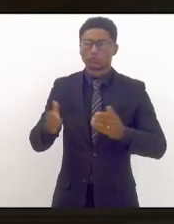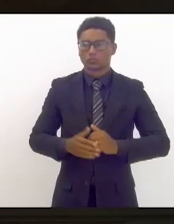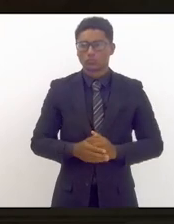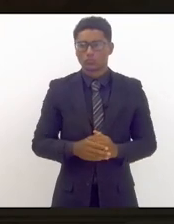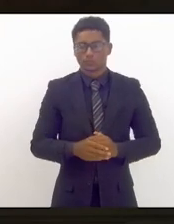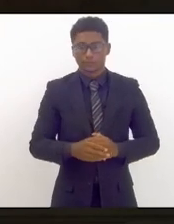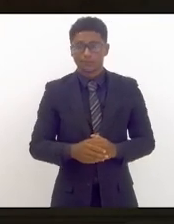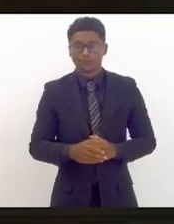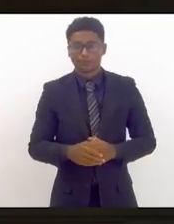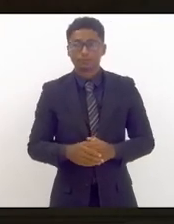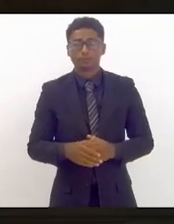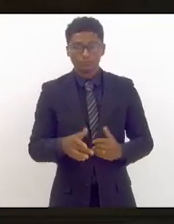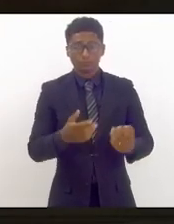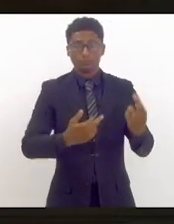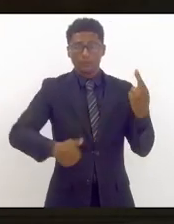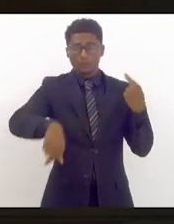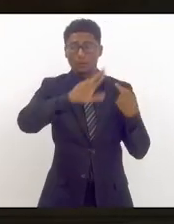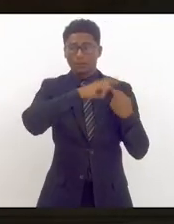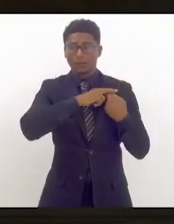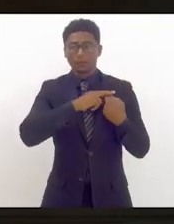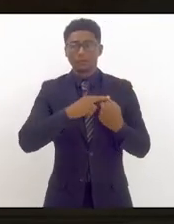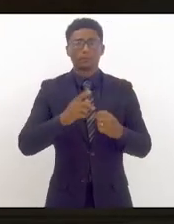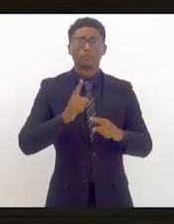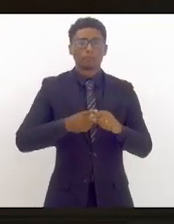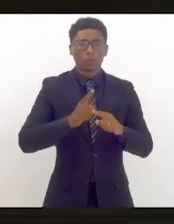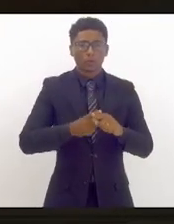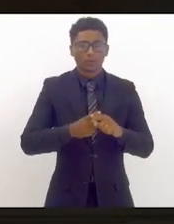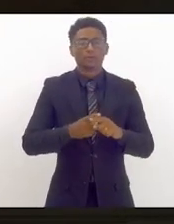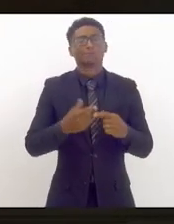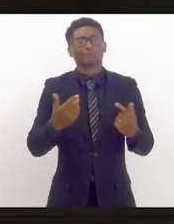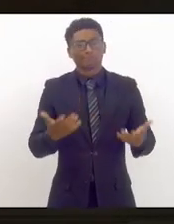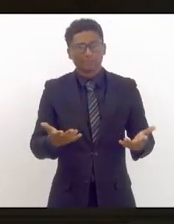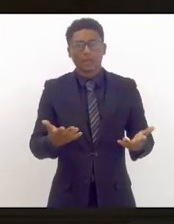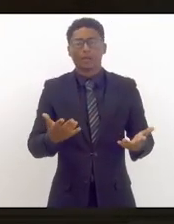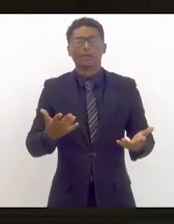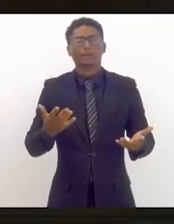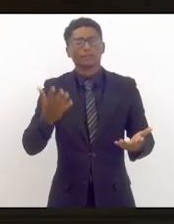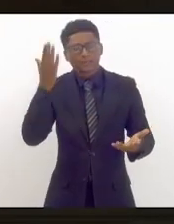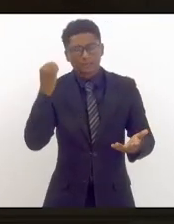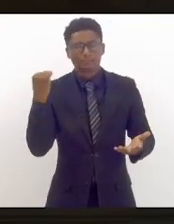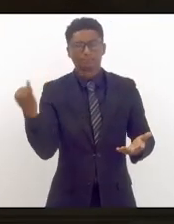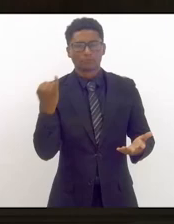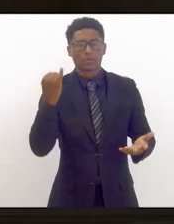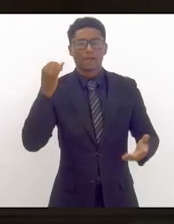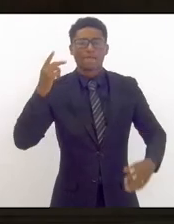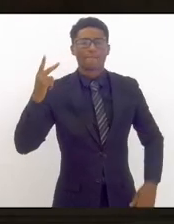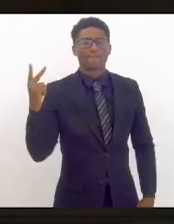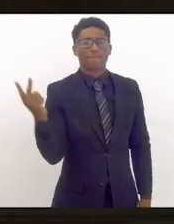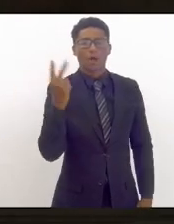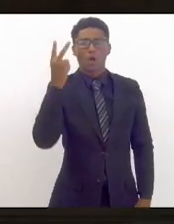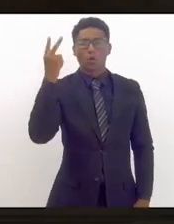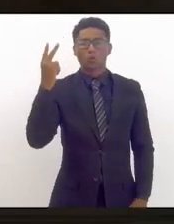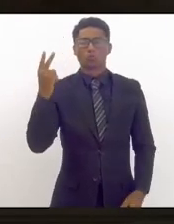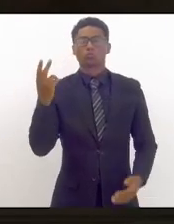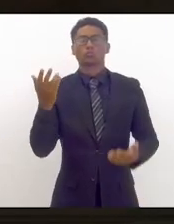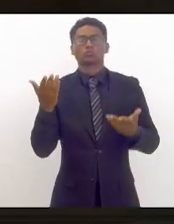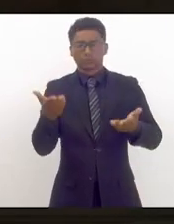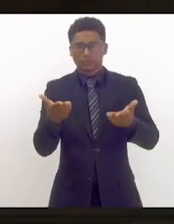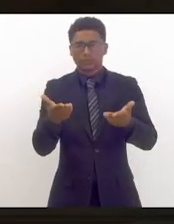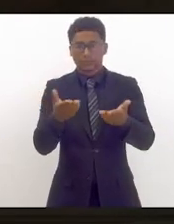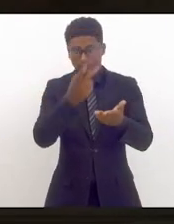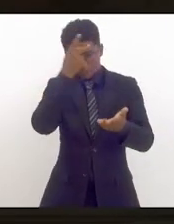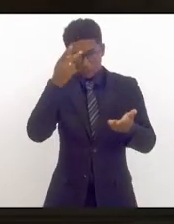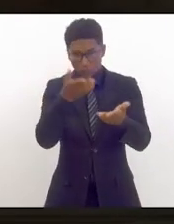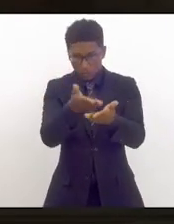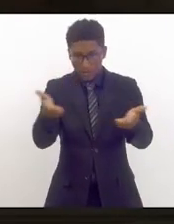público que também nos guia no reconhecimento e na valorização daqueles que são essenciais ao Estado e ao